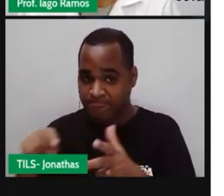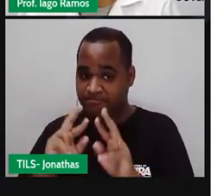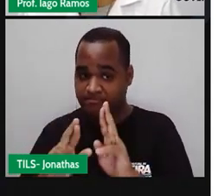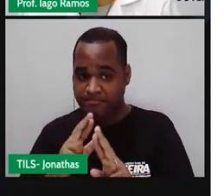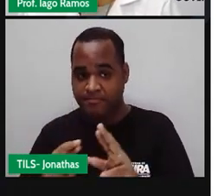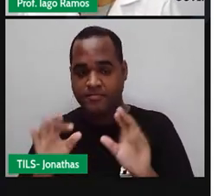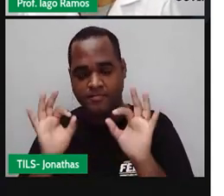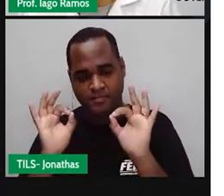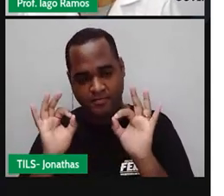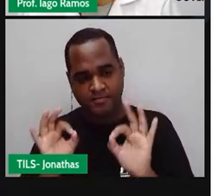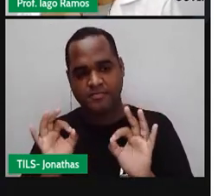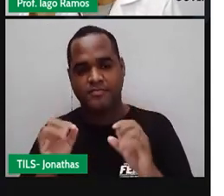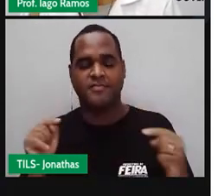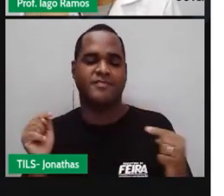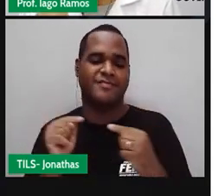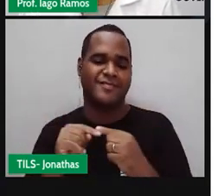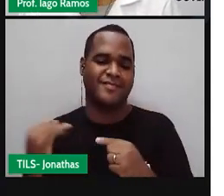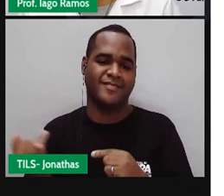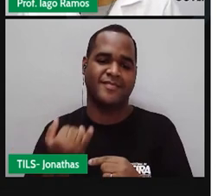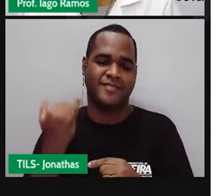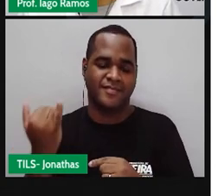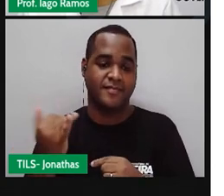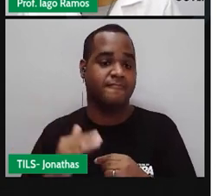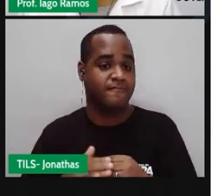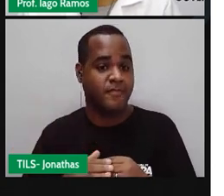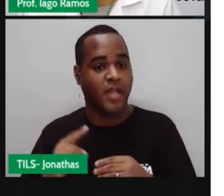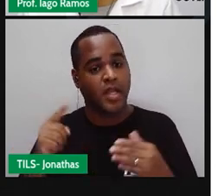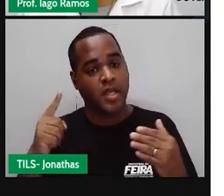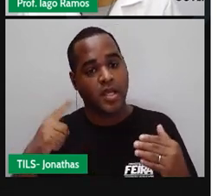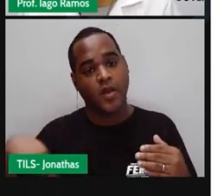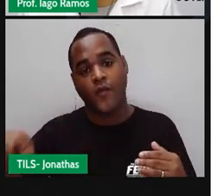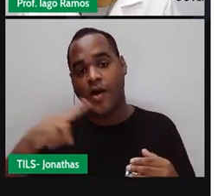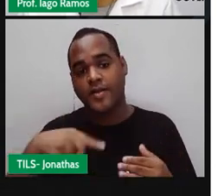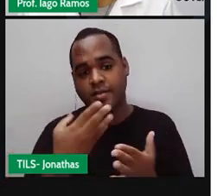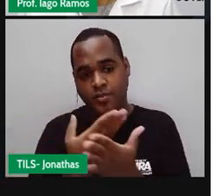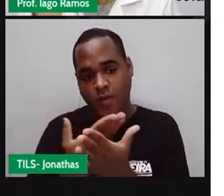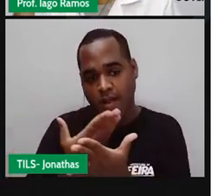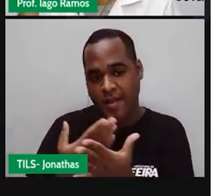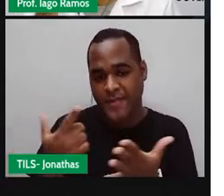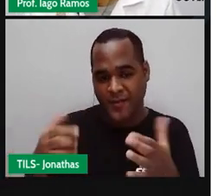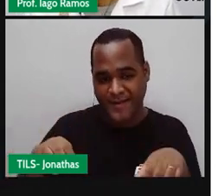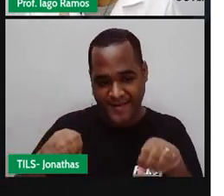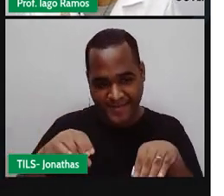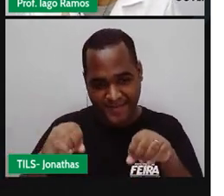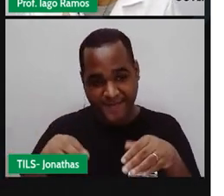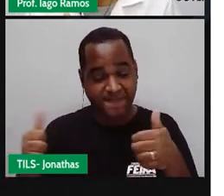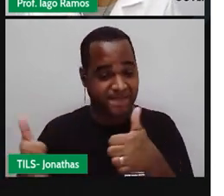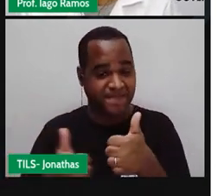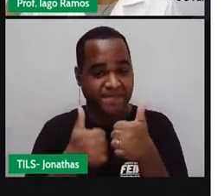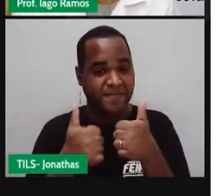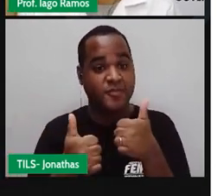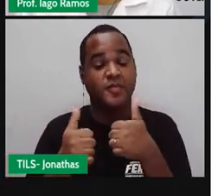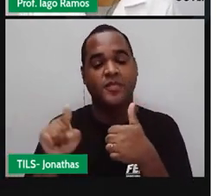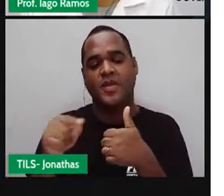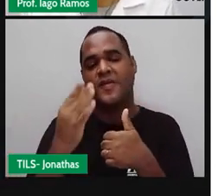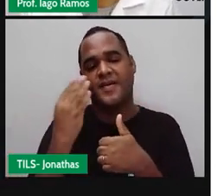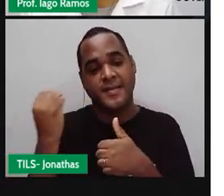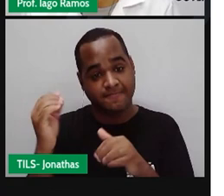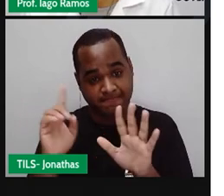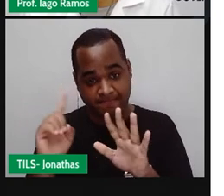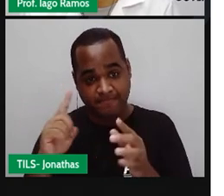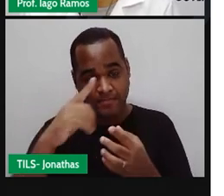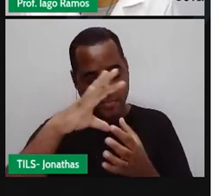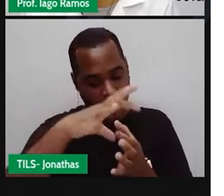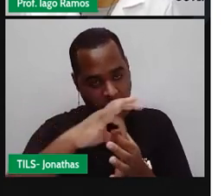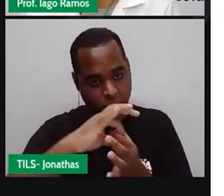você praticar é esse assunto que nós estudamos nessa aula tá bom não esquece dois